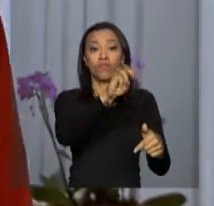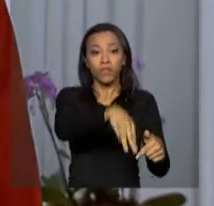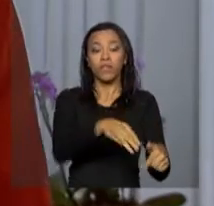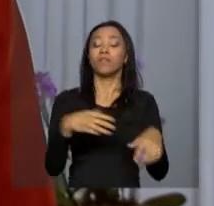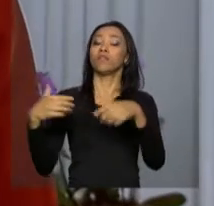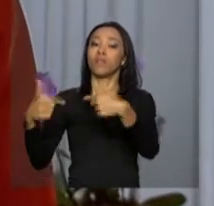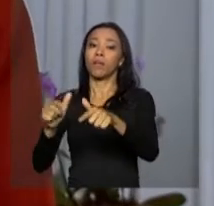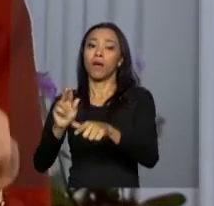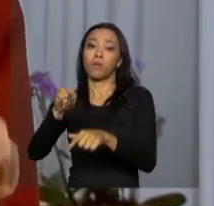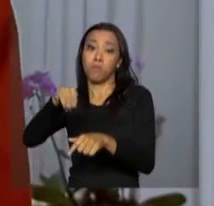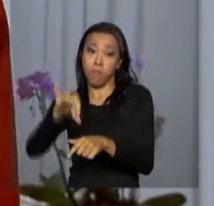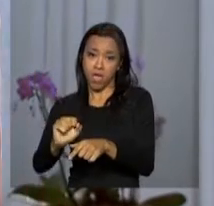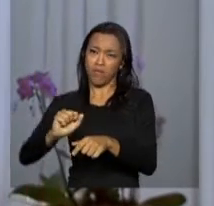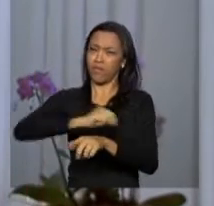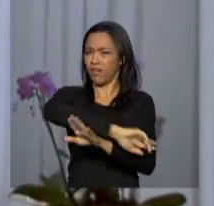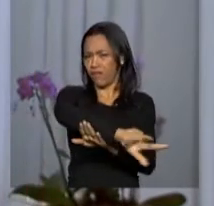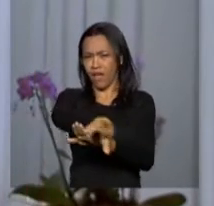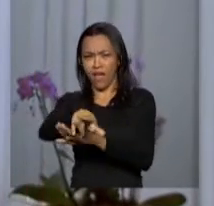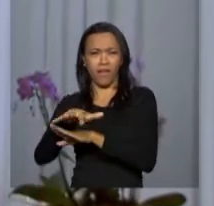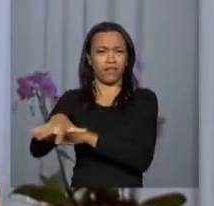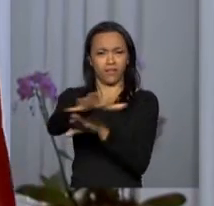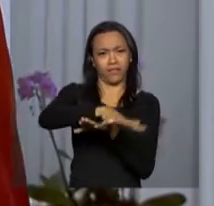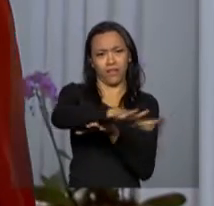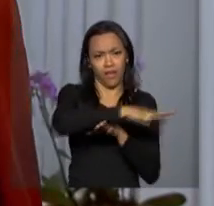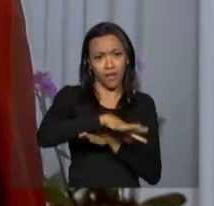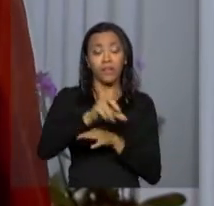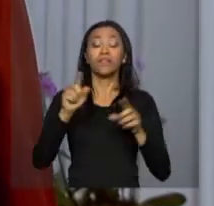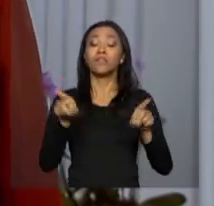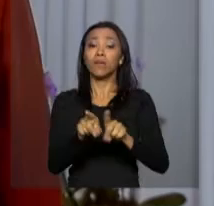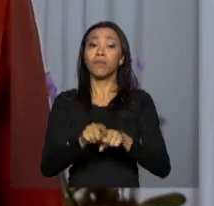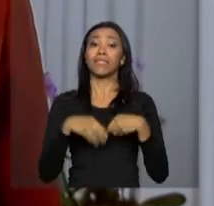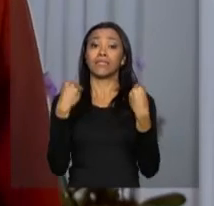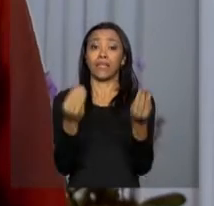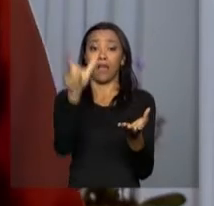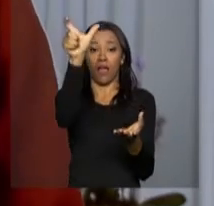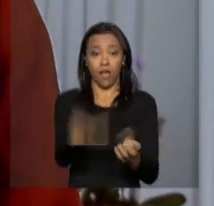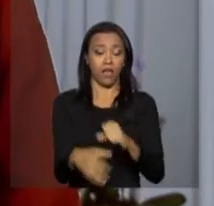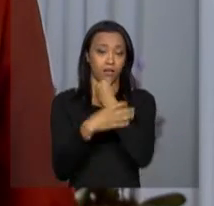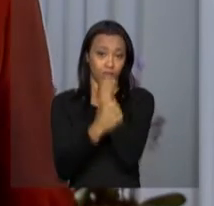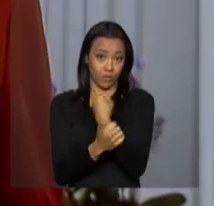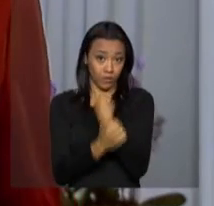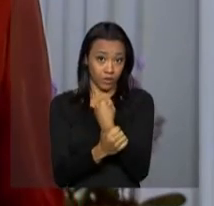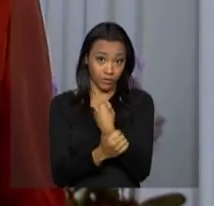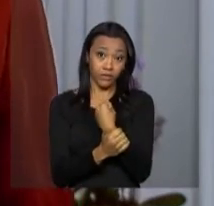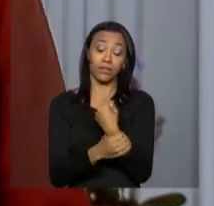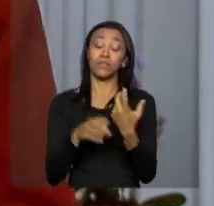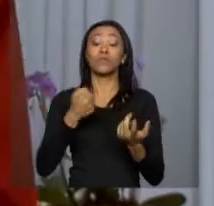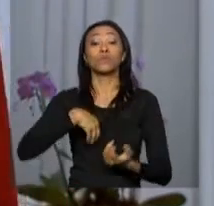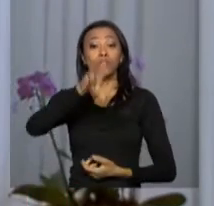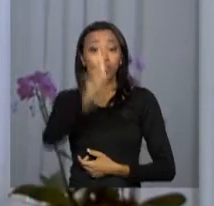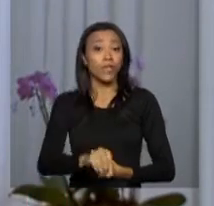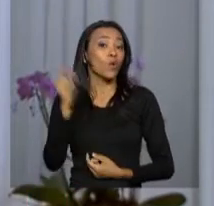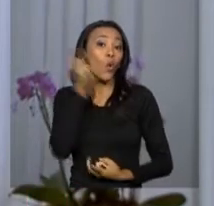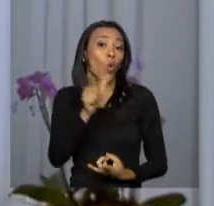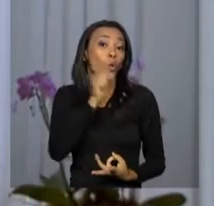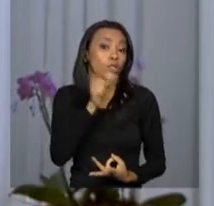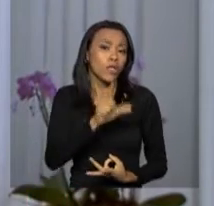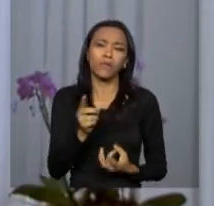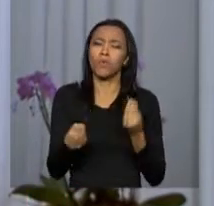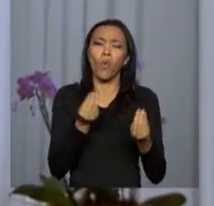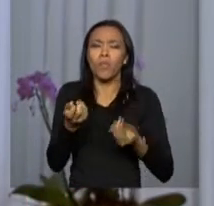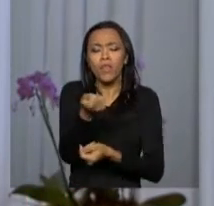setores produtivos. É preciso assegurar ao trabalhador a garantia dos direitos conquistados nas